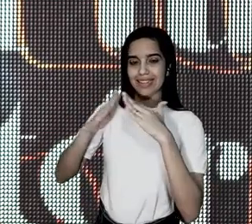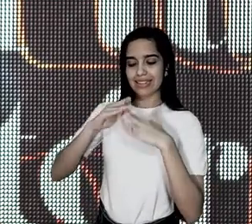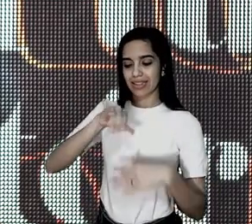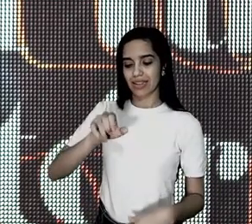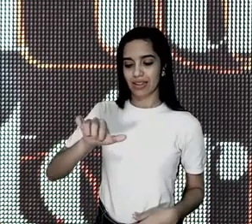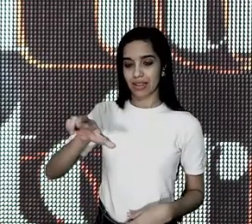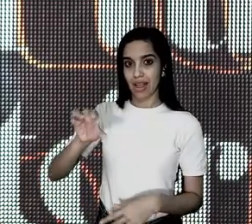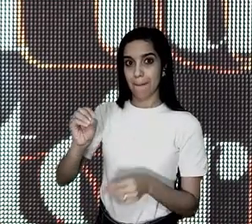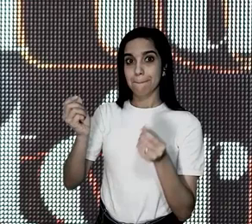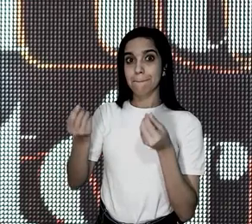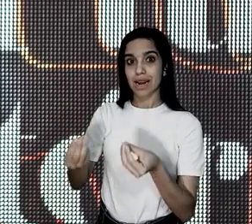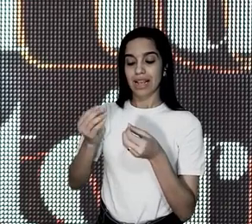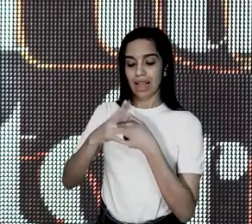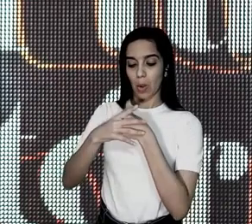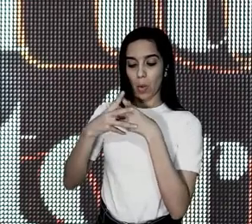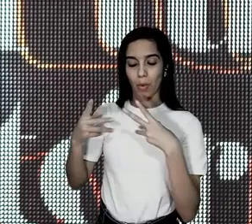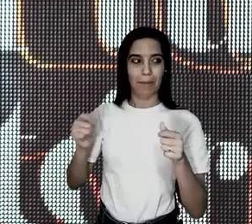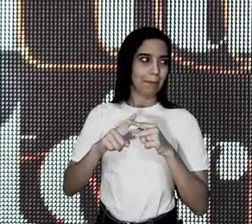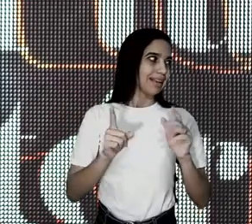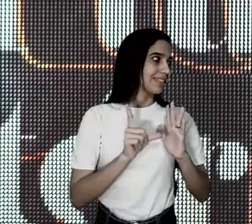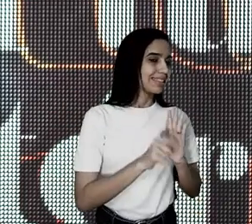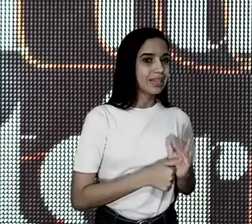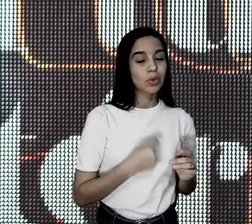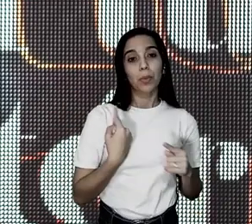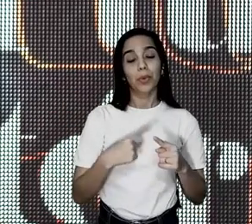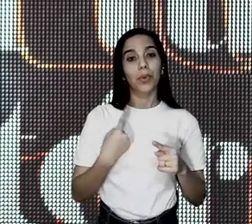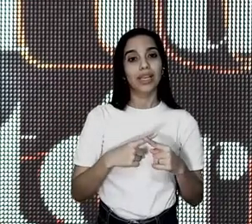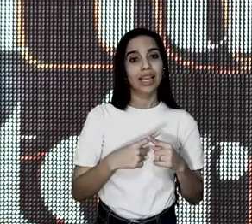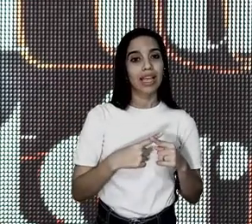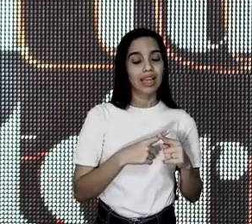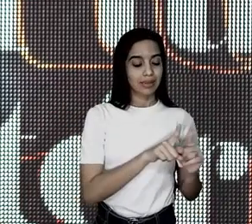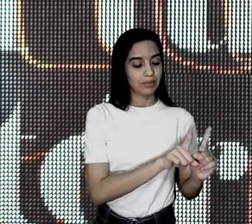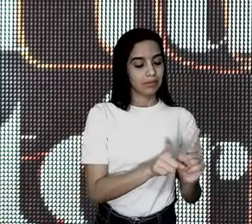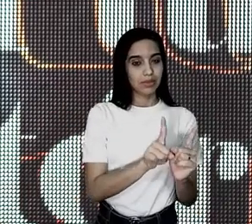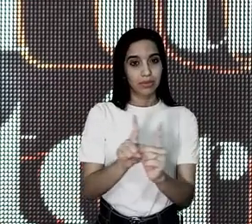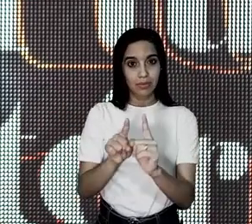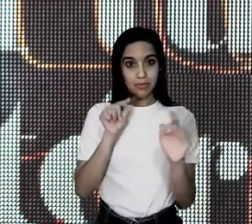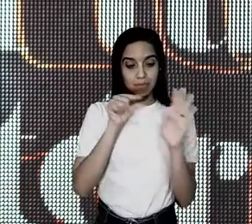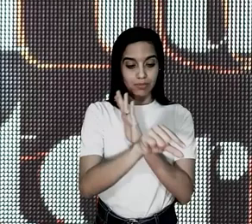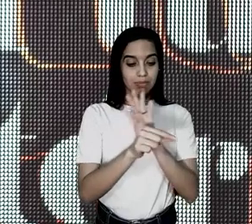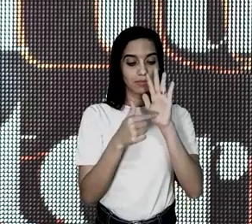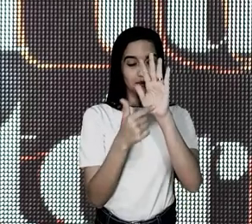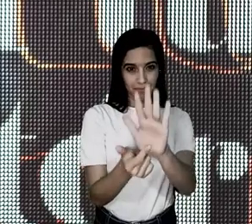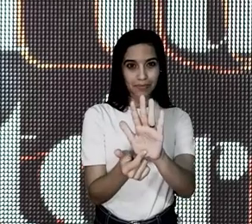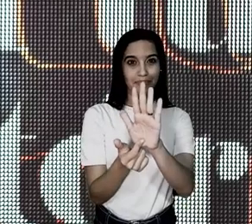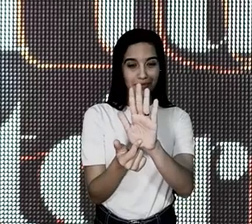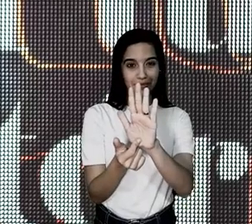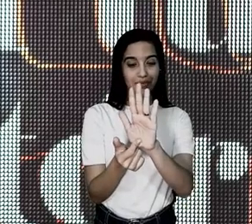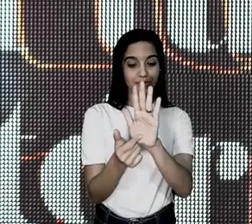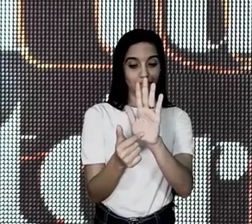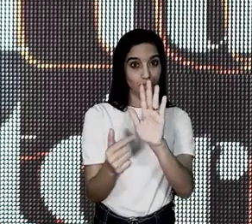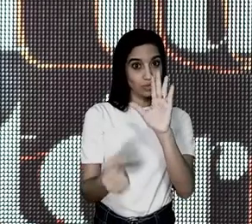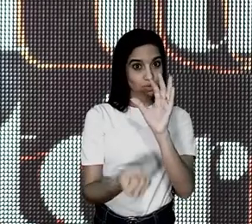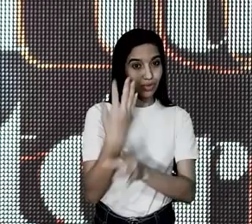de curar a filha de Jairo. Enquanto ele estava ali, aqueles poucos versículos onde aconteceu mais